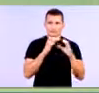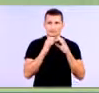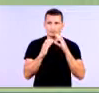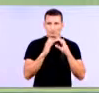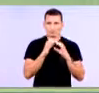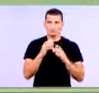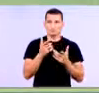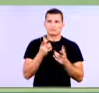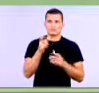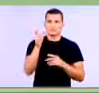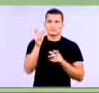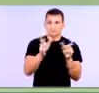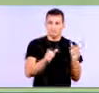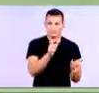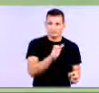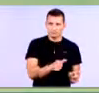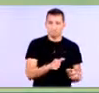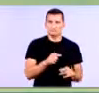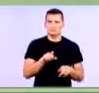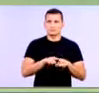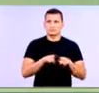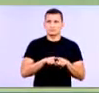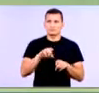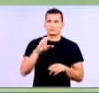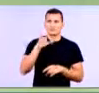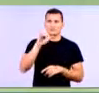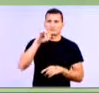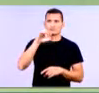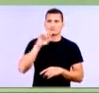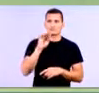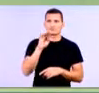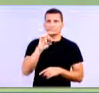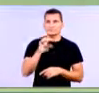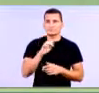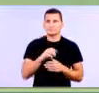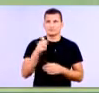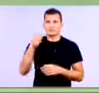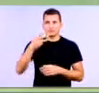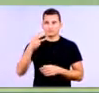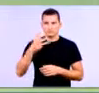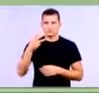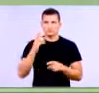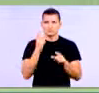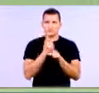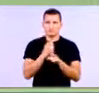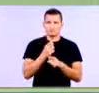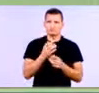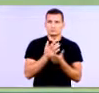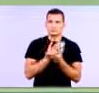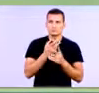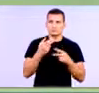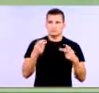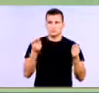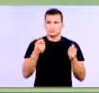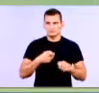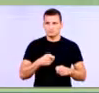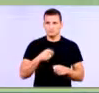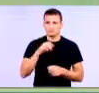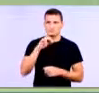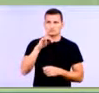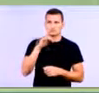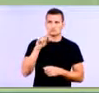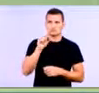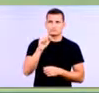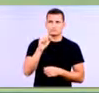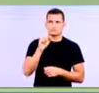fornecedores e clientes. Terceiro, identificar os eventos que podem ocasionar possíveis desastres. Quarto, definir